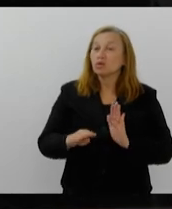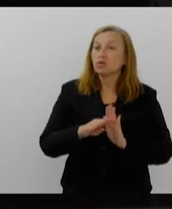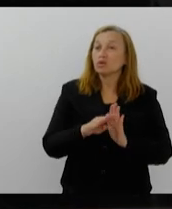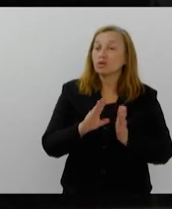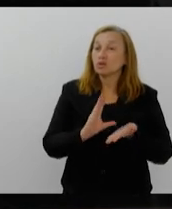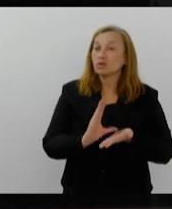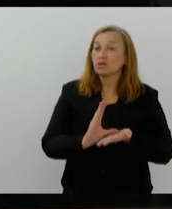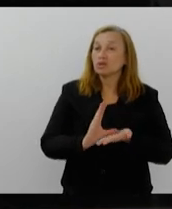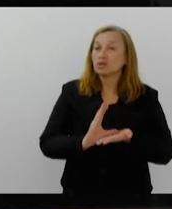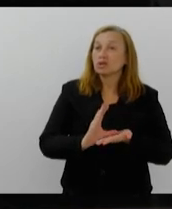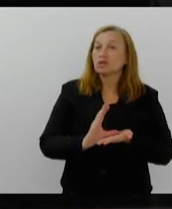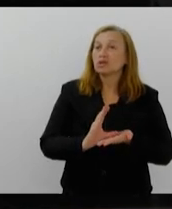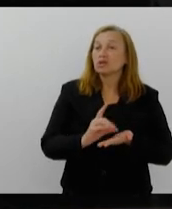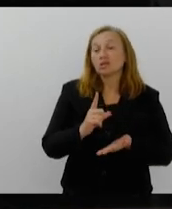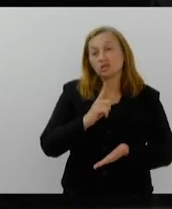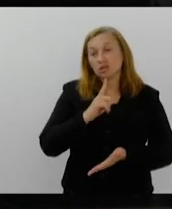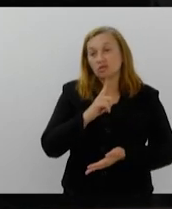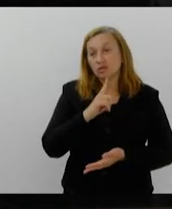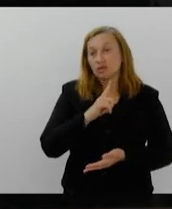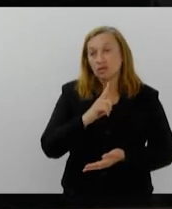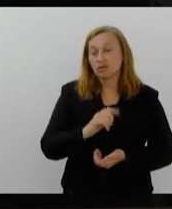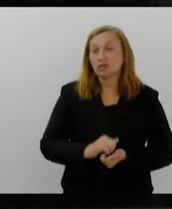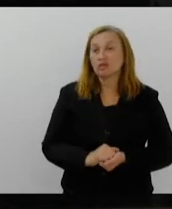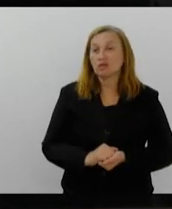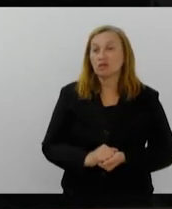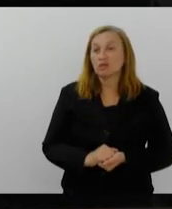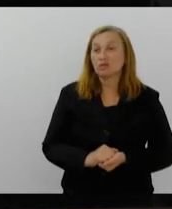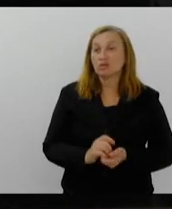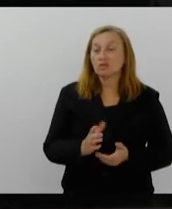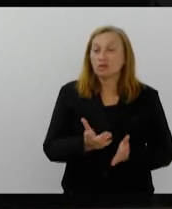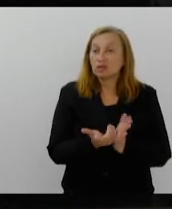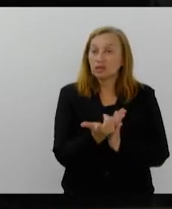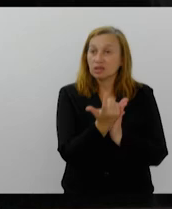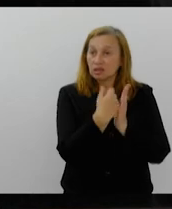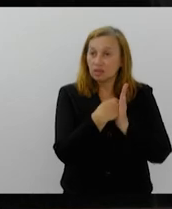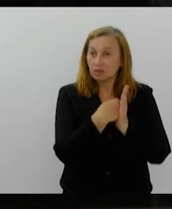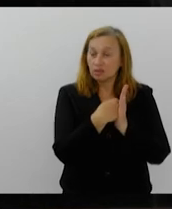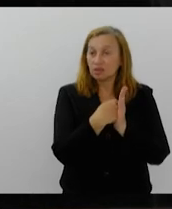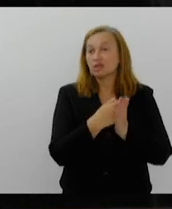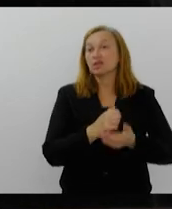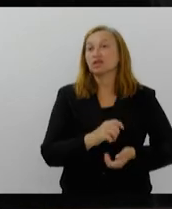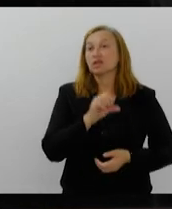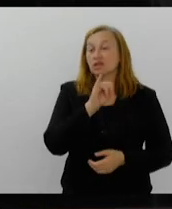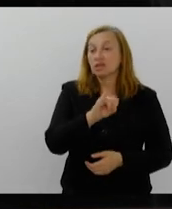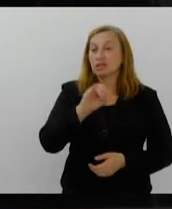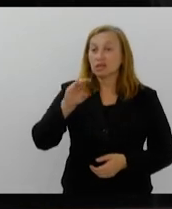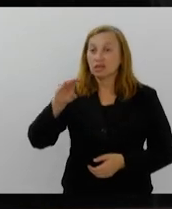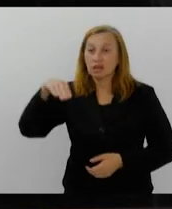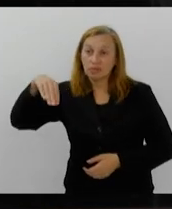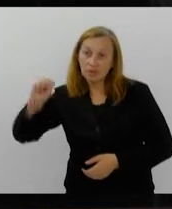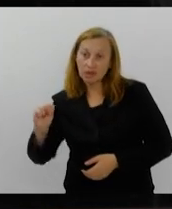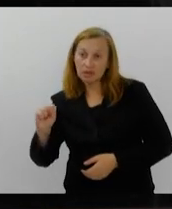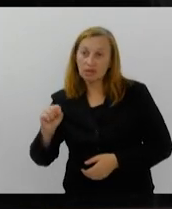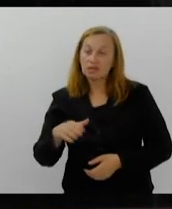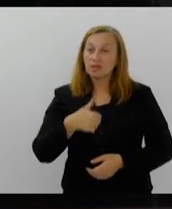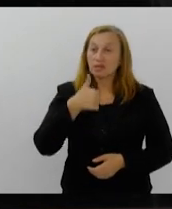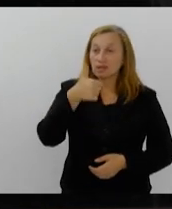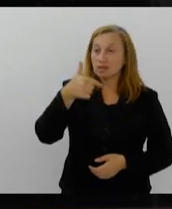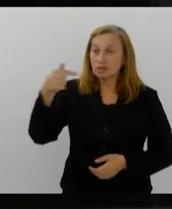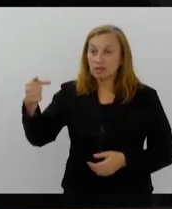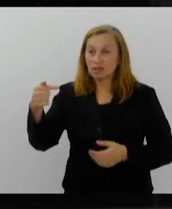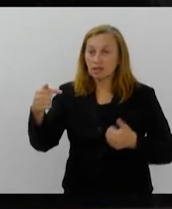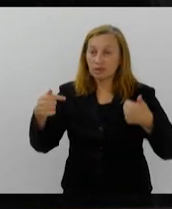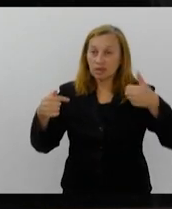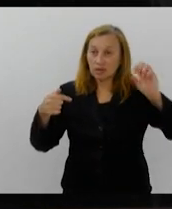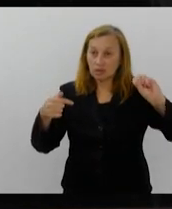que tivemos é oriunda de um aumento da tributação, da alíquota do ICMS, que passa de 17 para 18, e aí você